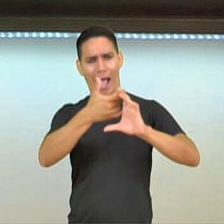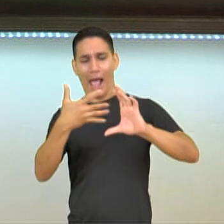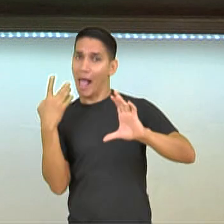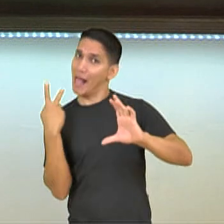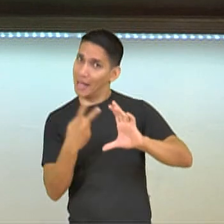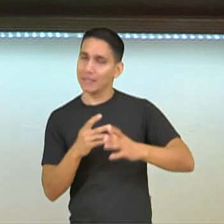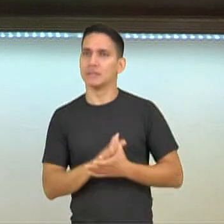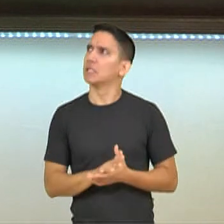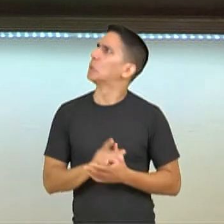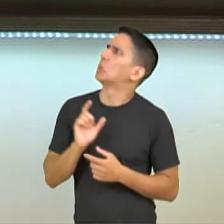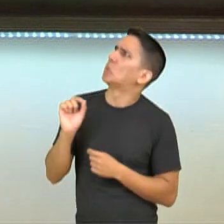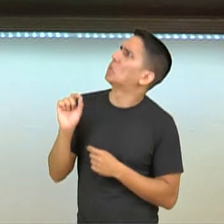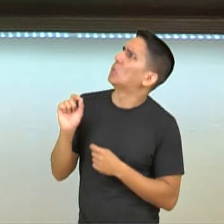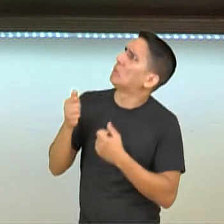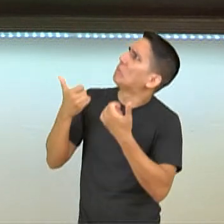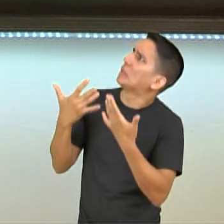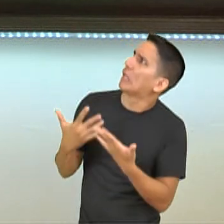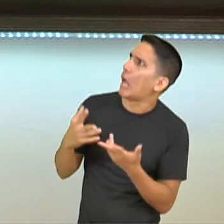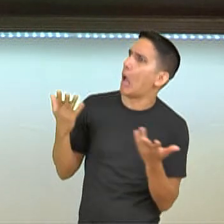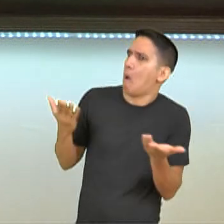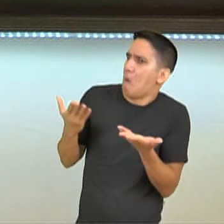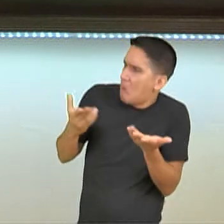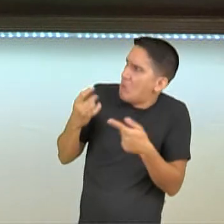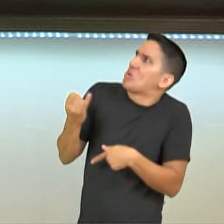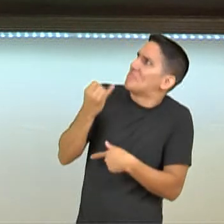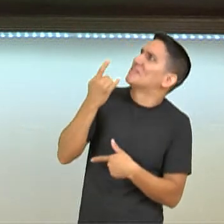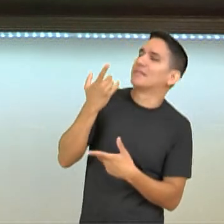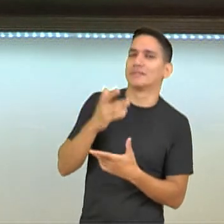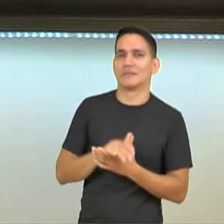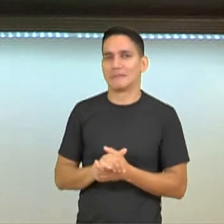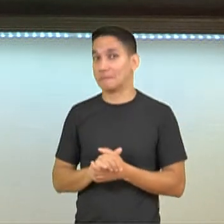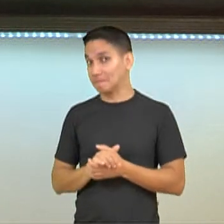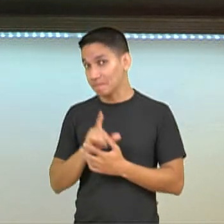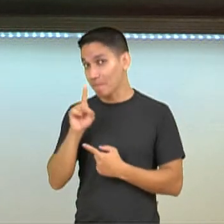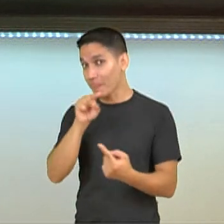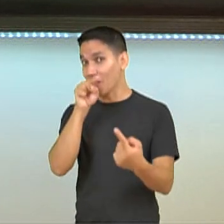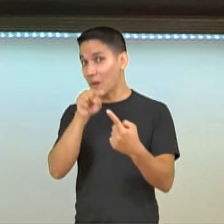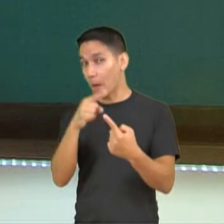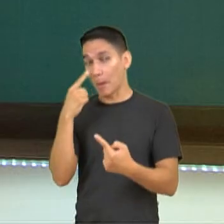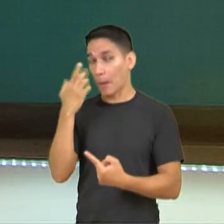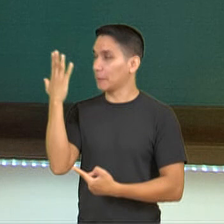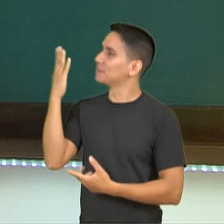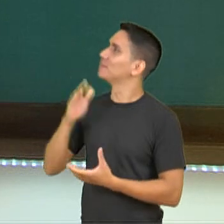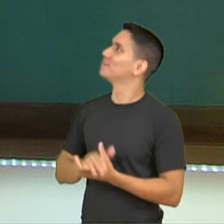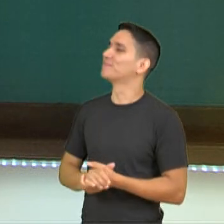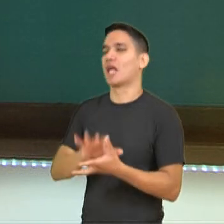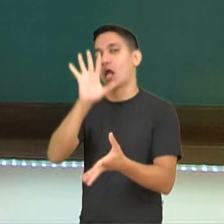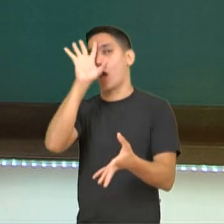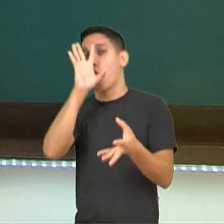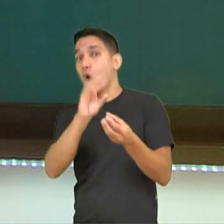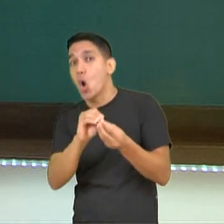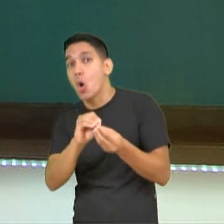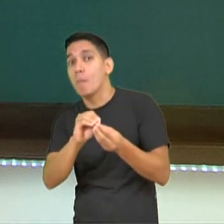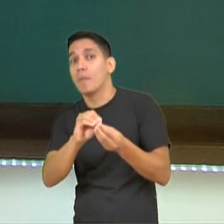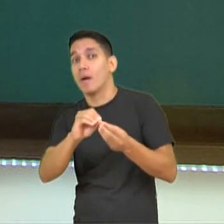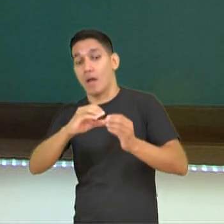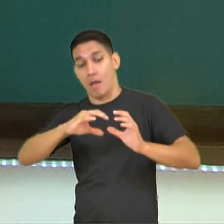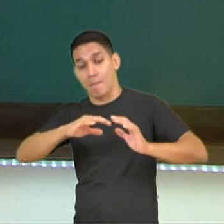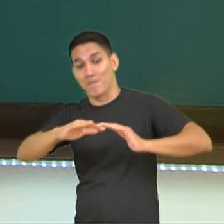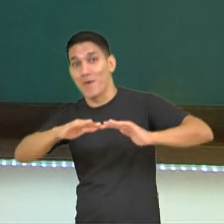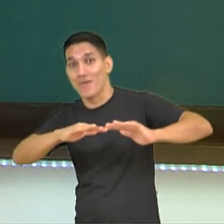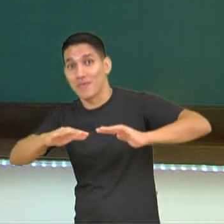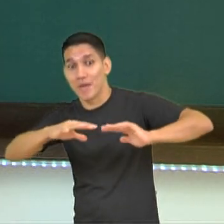nós vamos falar então na aula de hoje que é tão importante? Então, o objetivo lá, compreender os movimentos